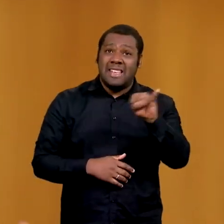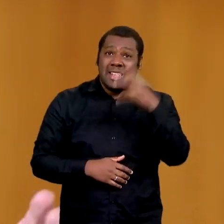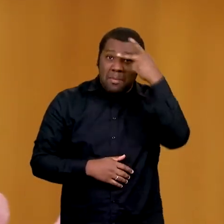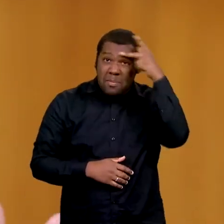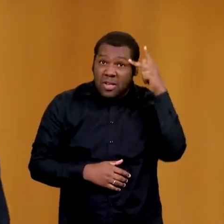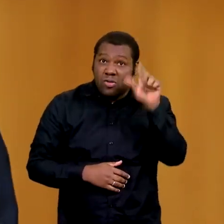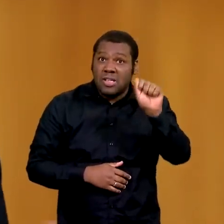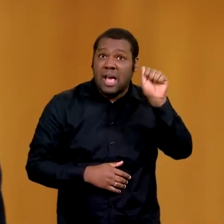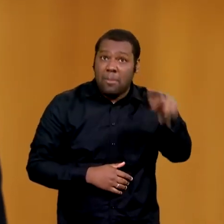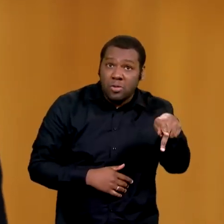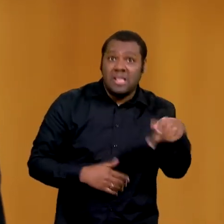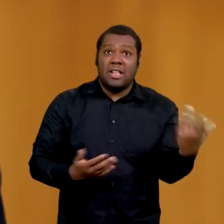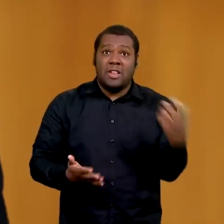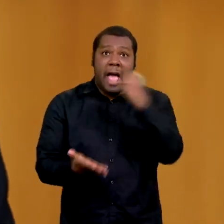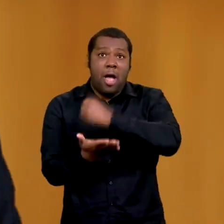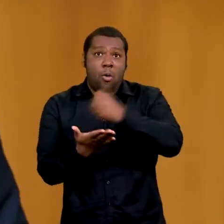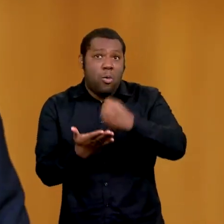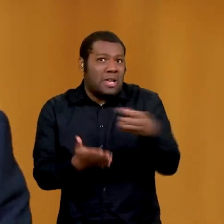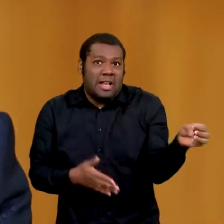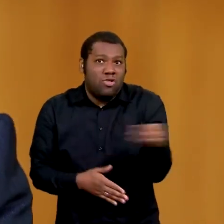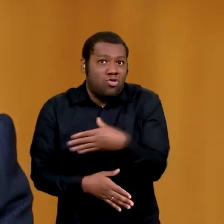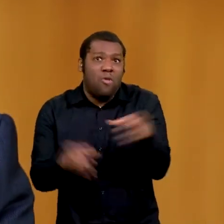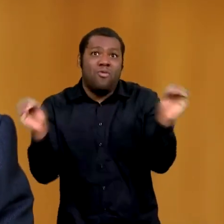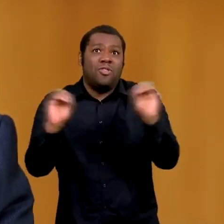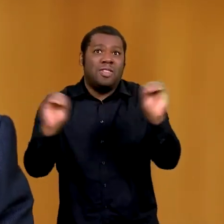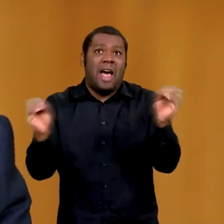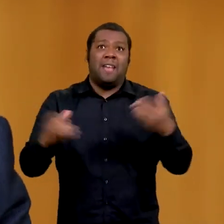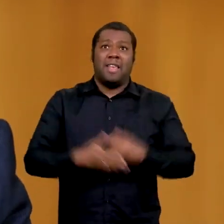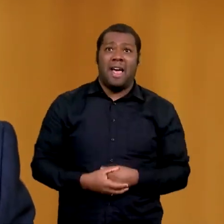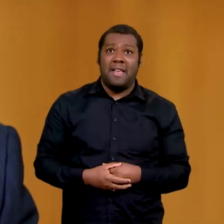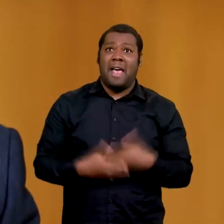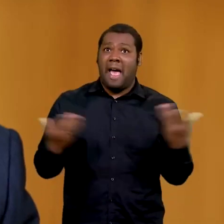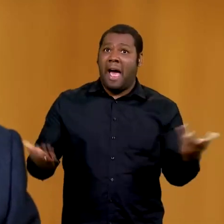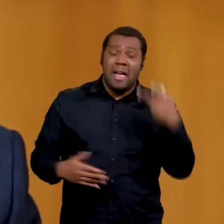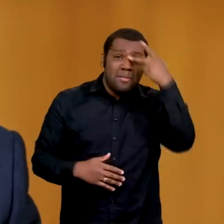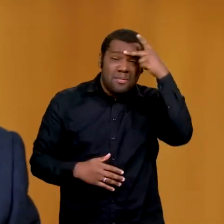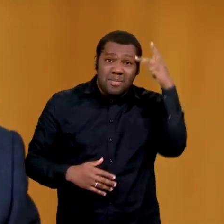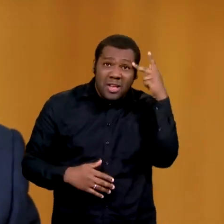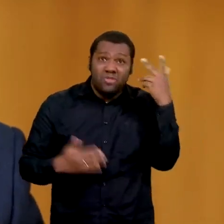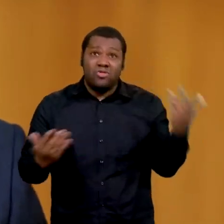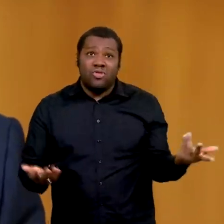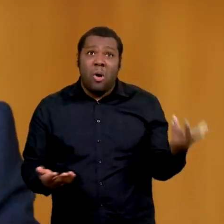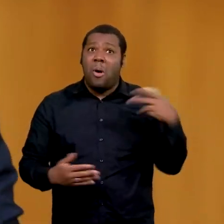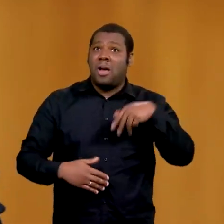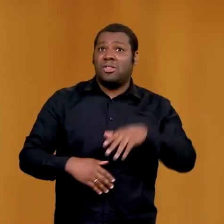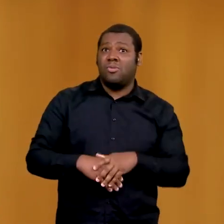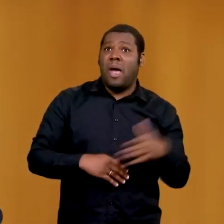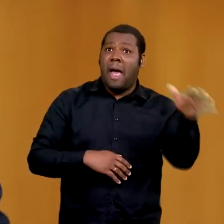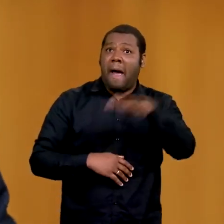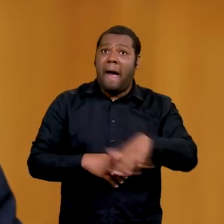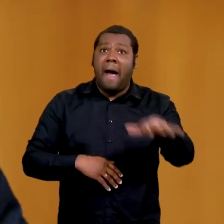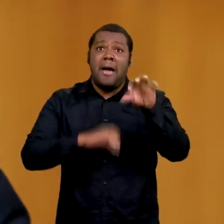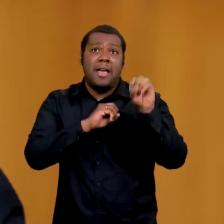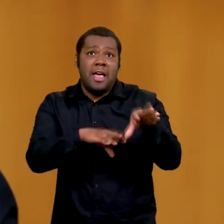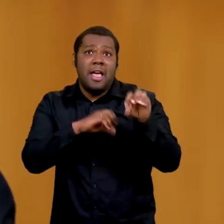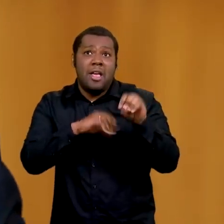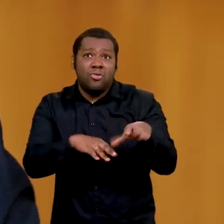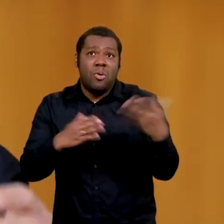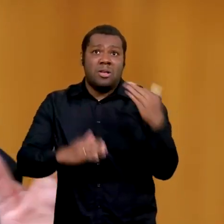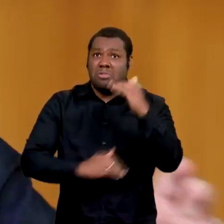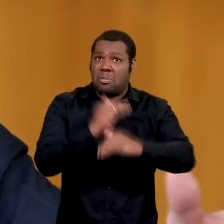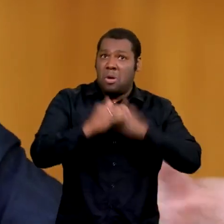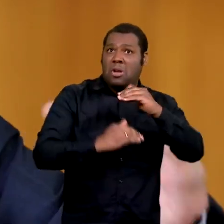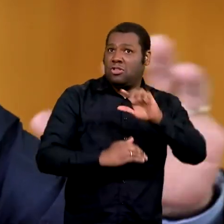chega uma hora que falta gente e você não melhora a educação você contratar professor de funcionário você não melhorar a saúde ou seja